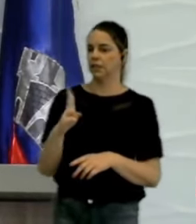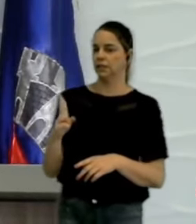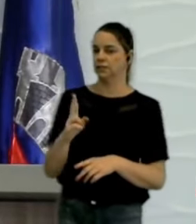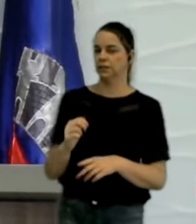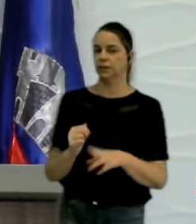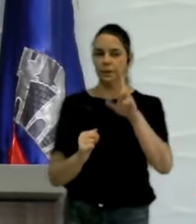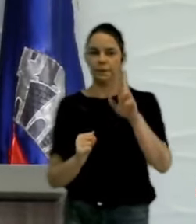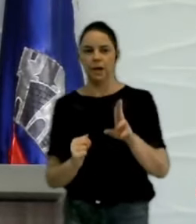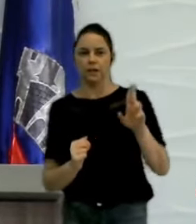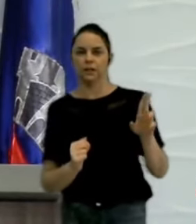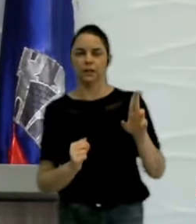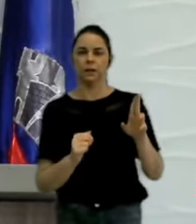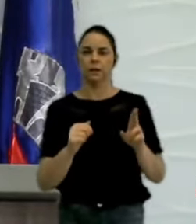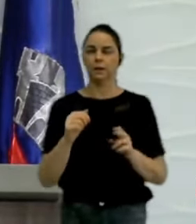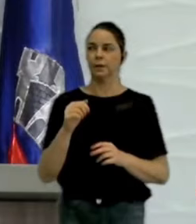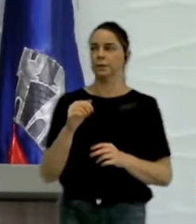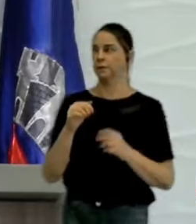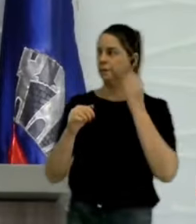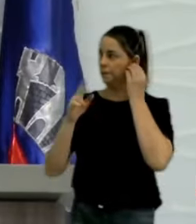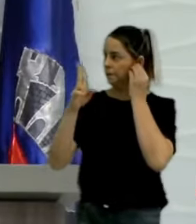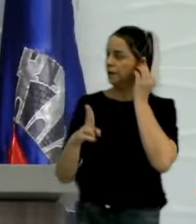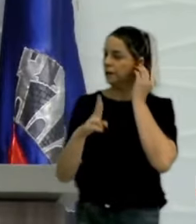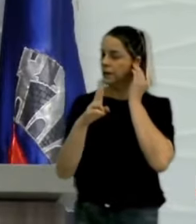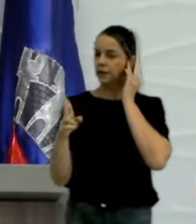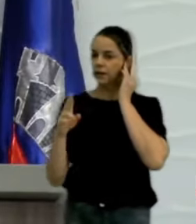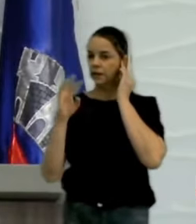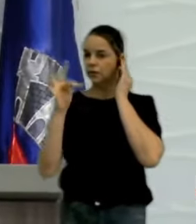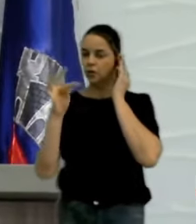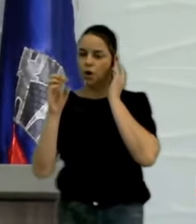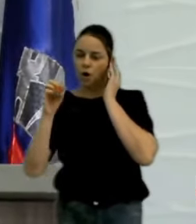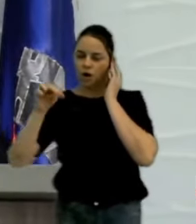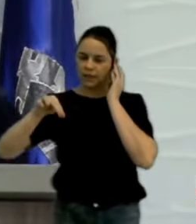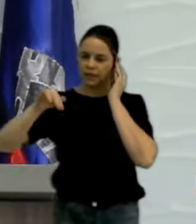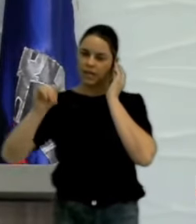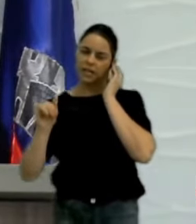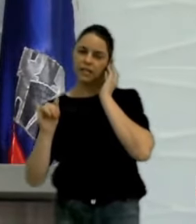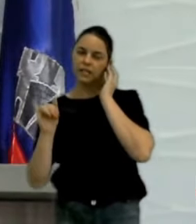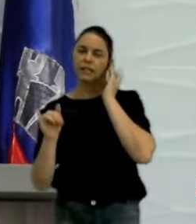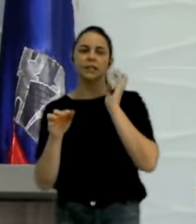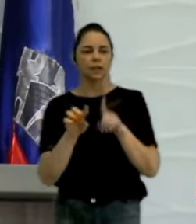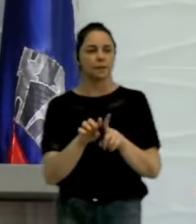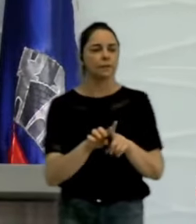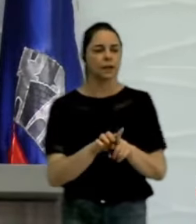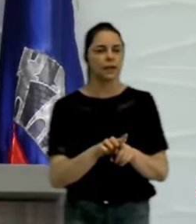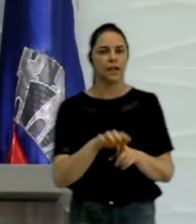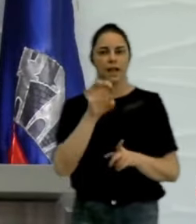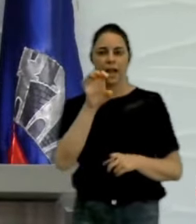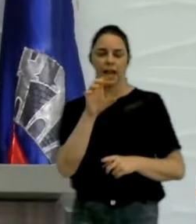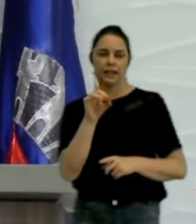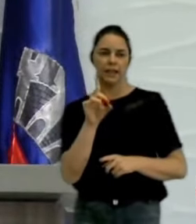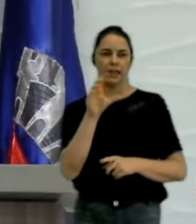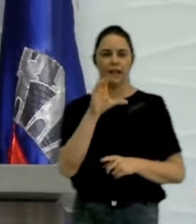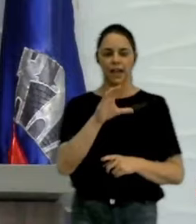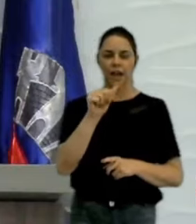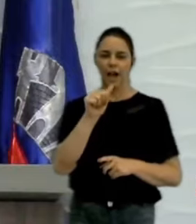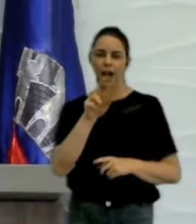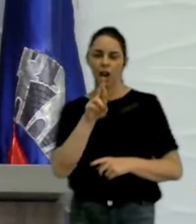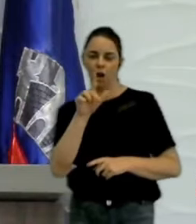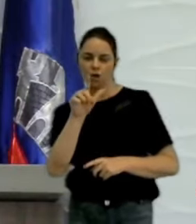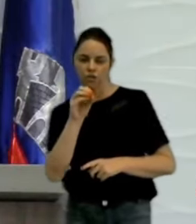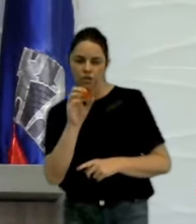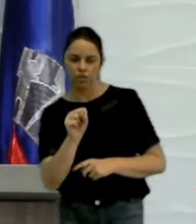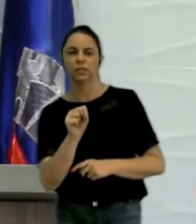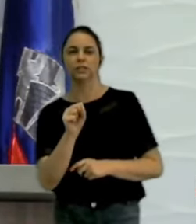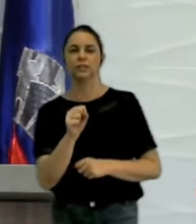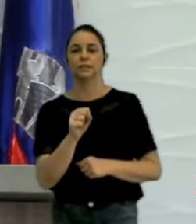Tinha o padre Bento, não, padre Bento não, padre Tony, que é o daqui da cidade, e tinha um padre Ed Carlos, que é de Recife.